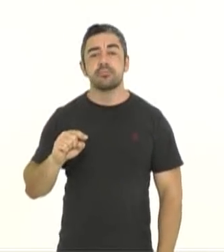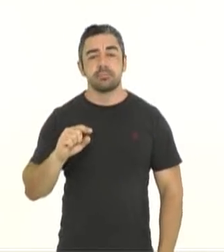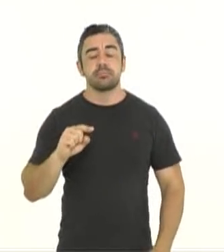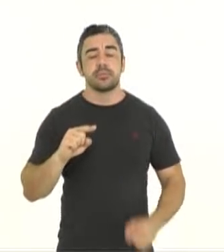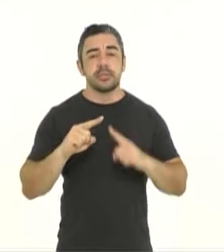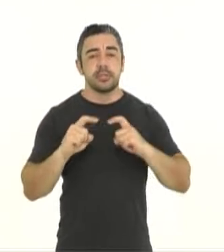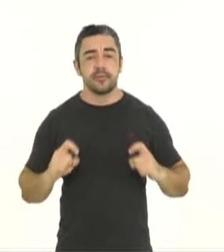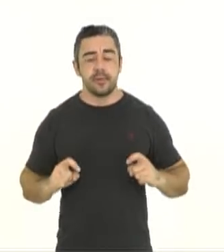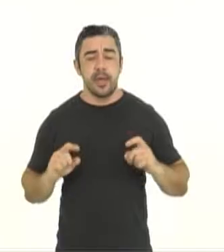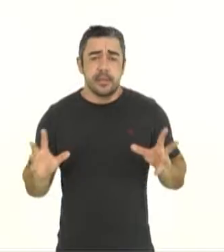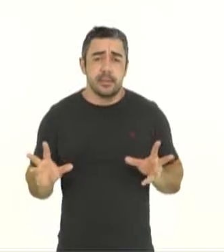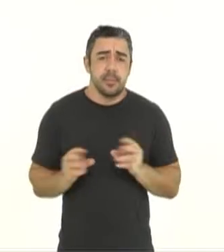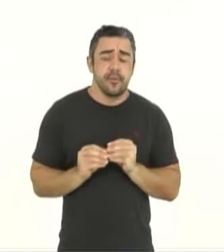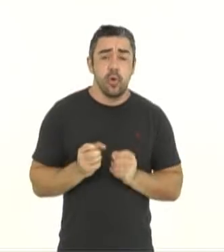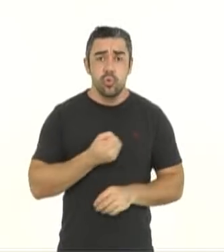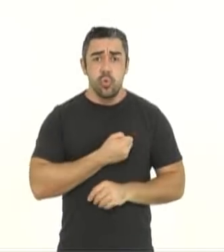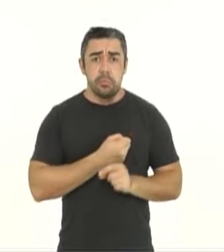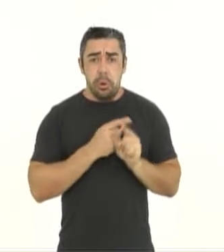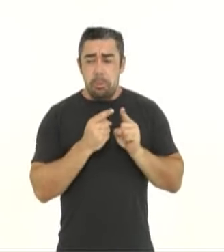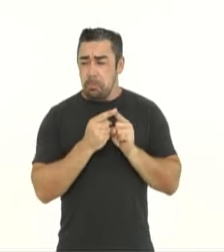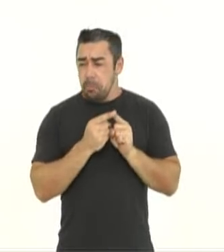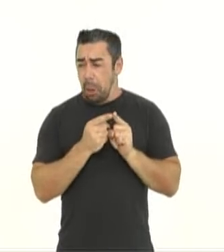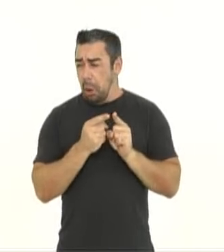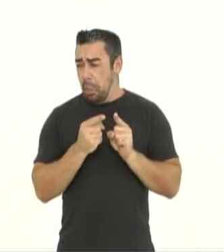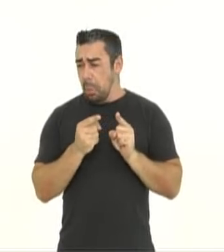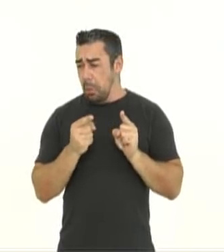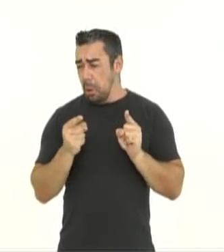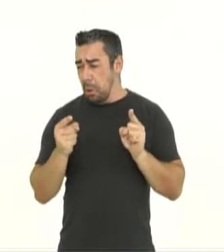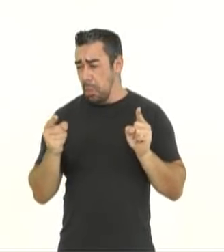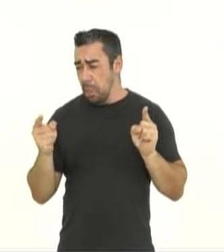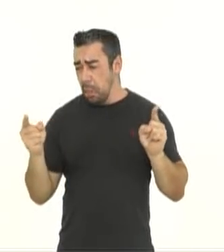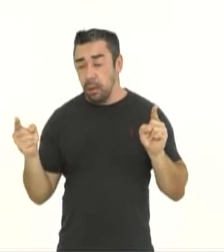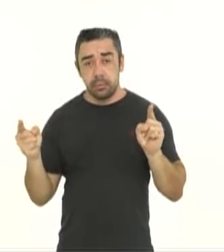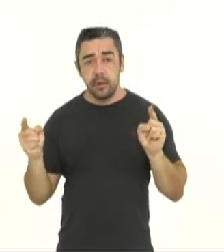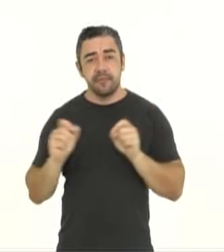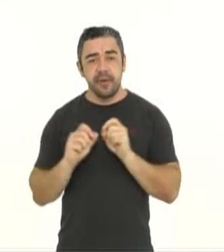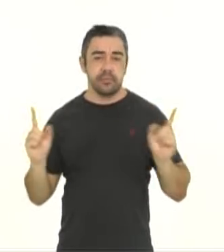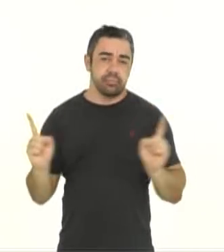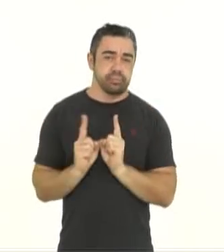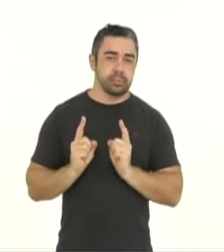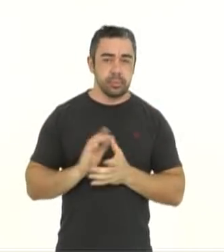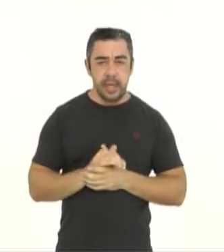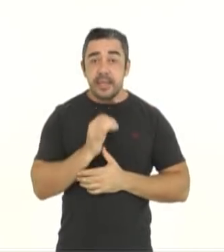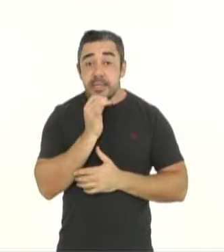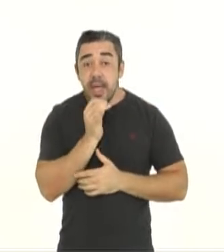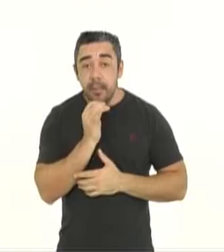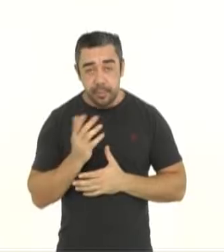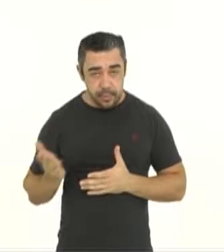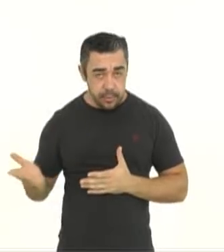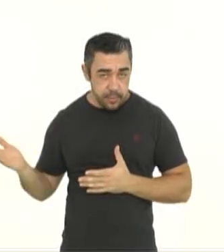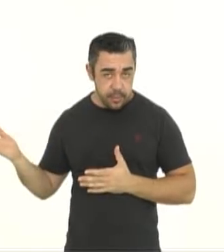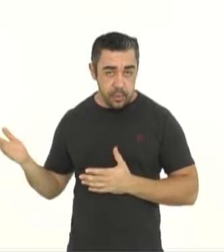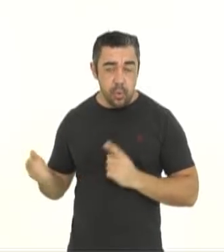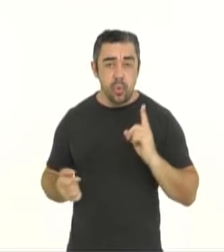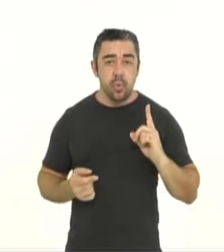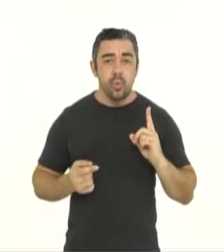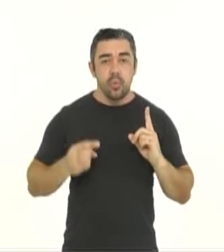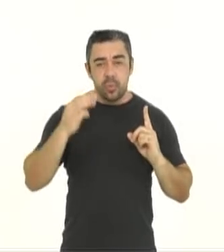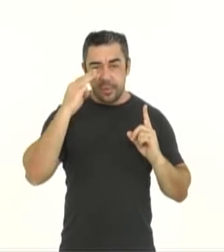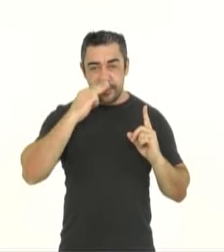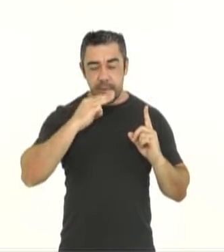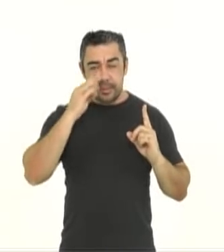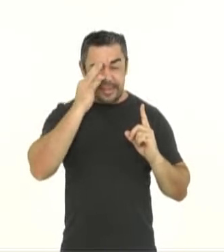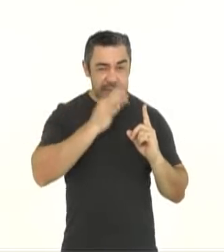de escrever números muito grandes ou números muito pequenos. Veja, por exemplo, como seria o número 1 trilhão em